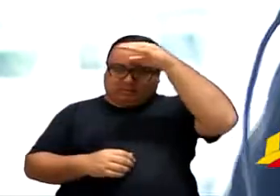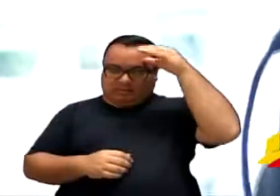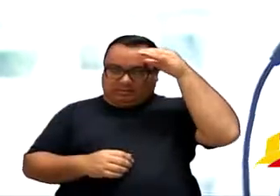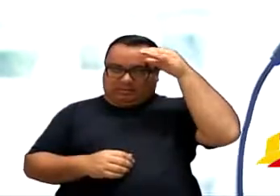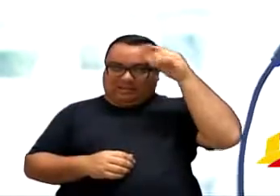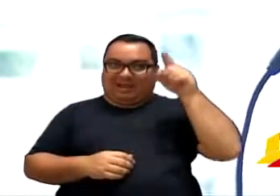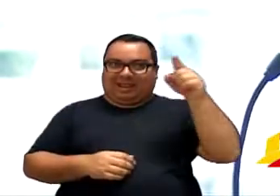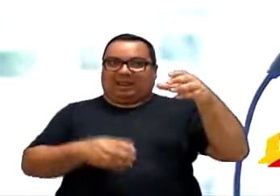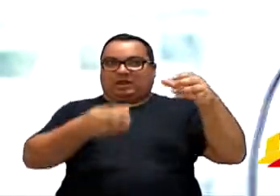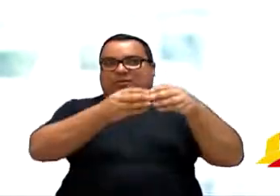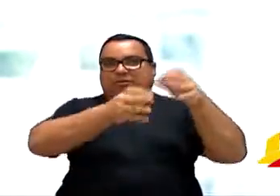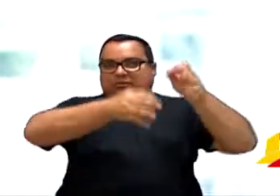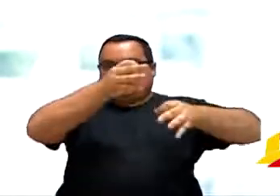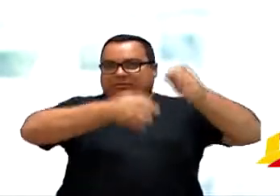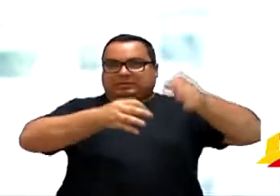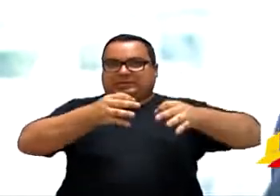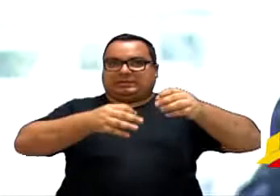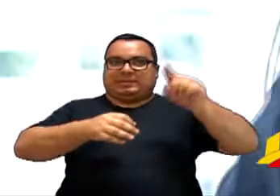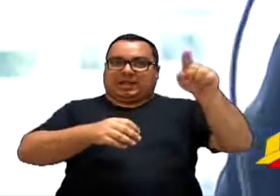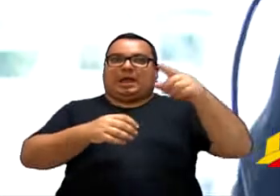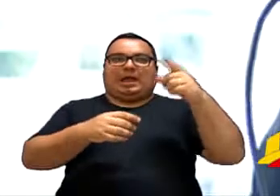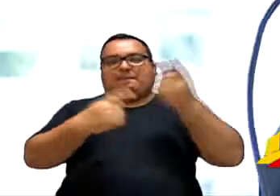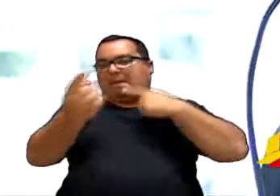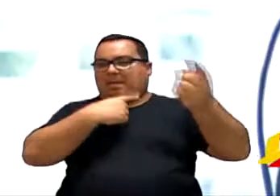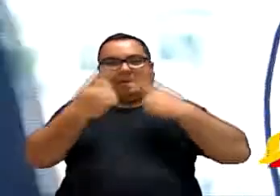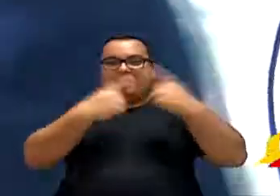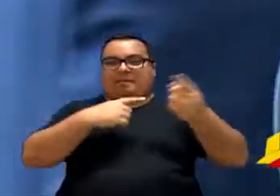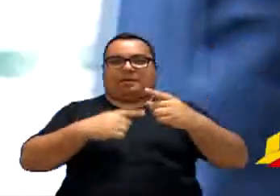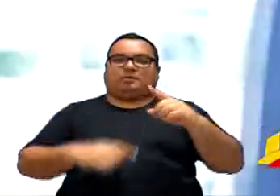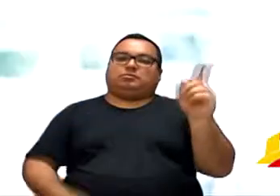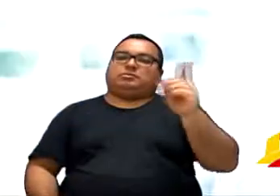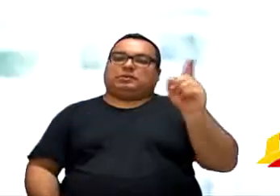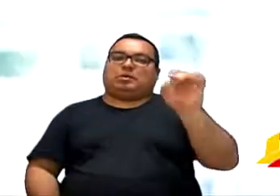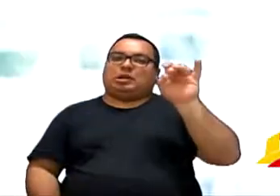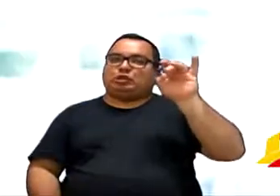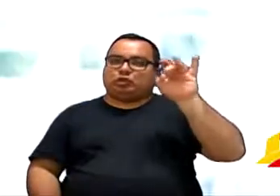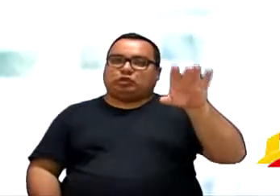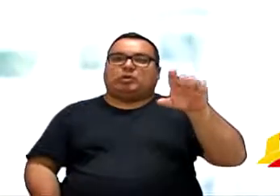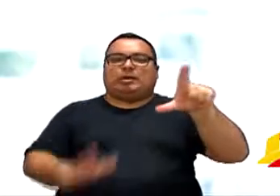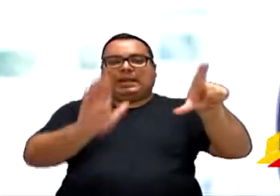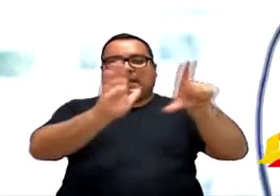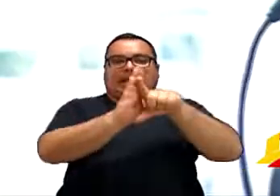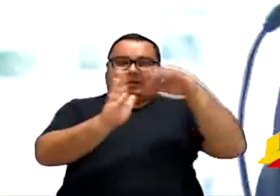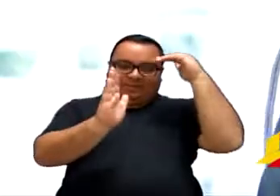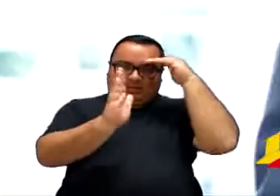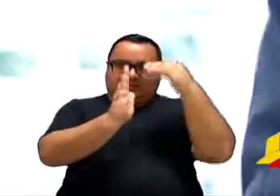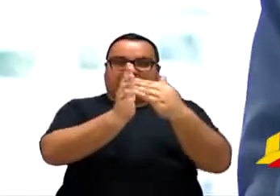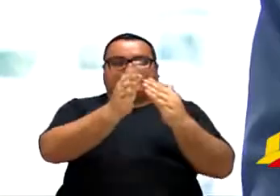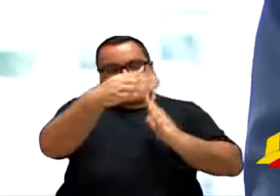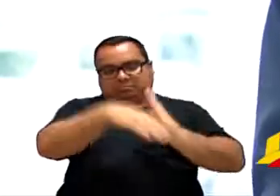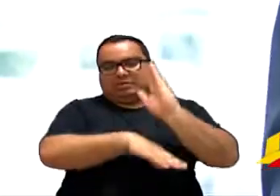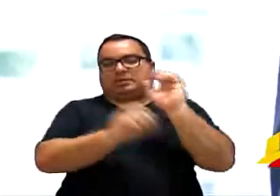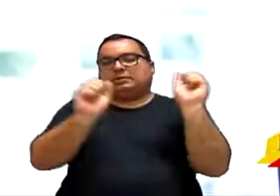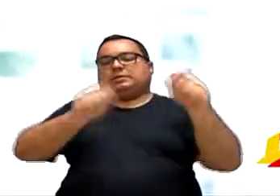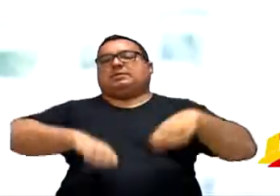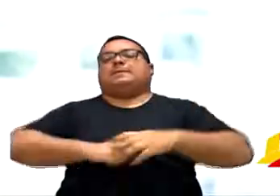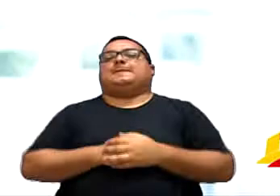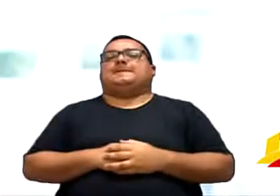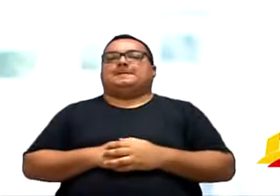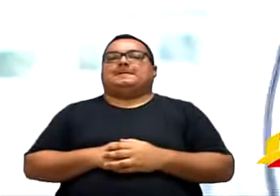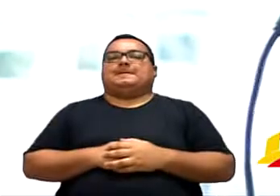eu citei o exemplo Vereador Ítalo citou exemplo na última sessão nós fizemos aqui um esforço